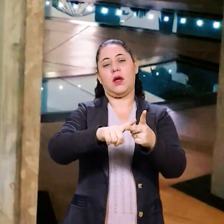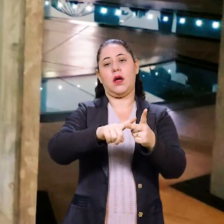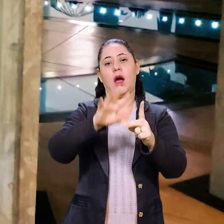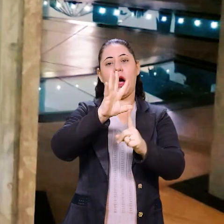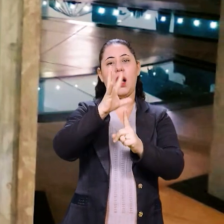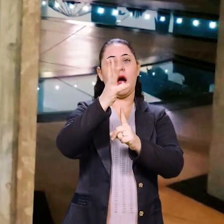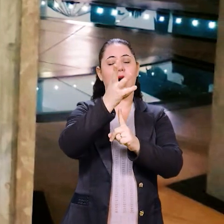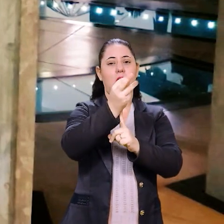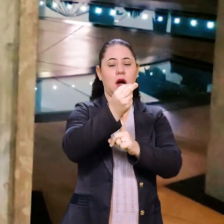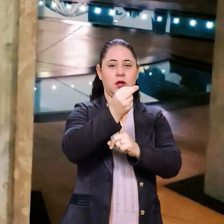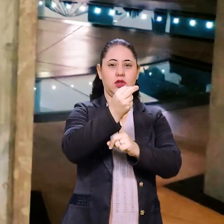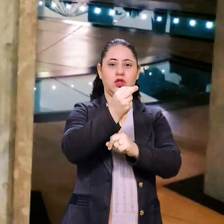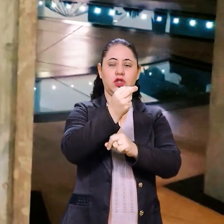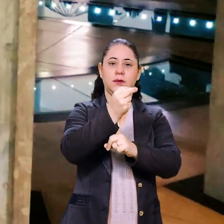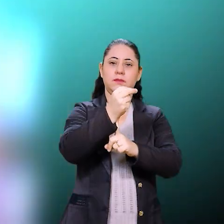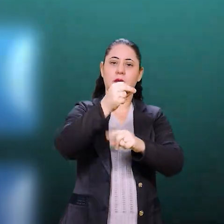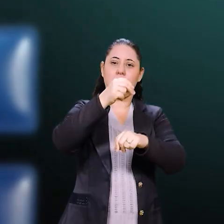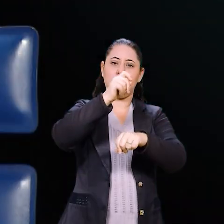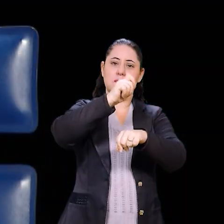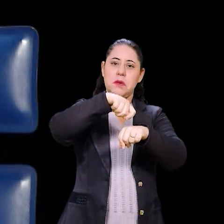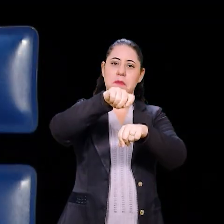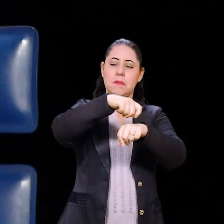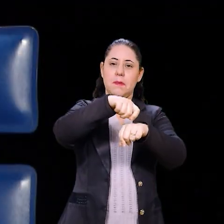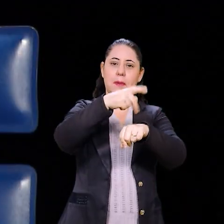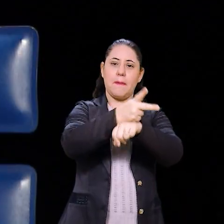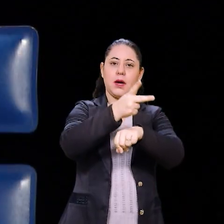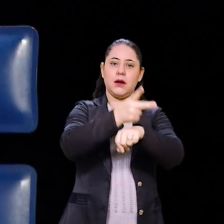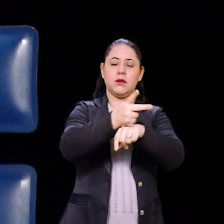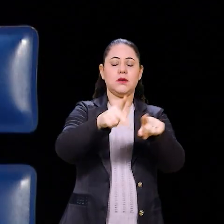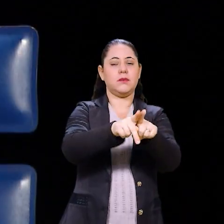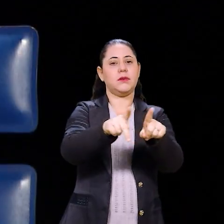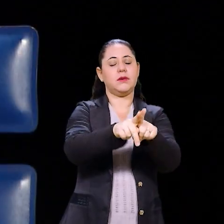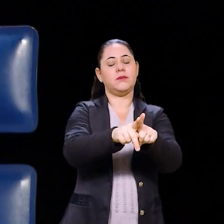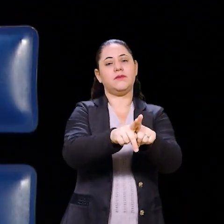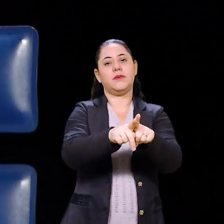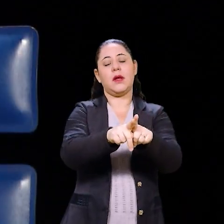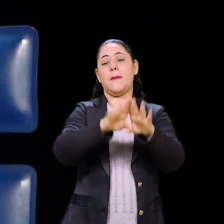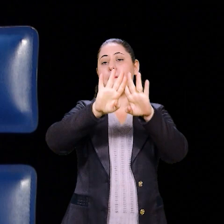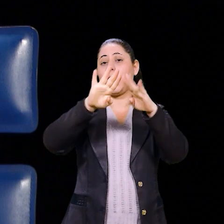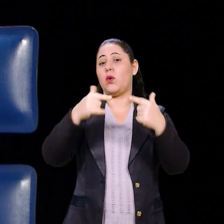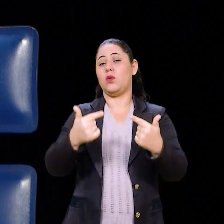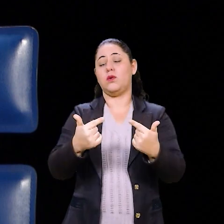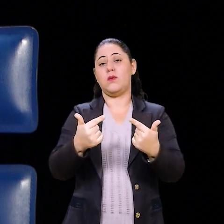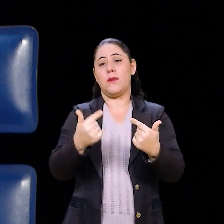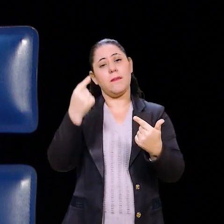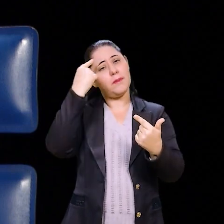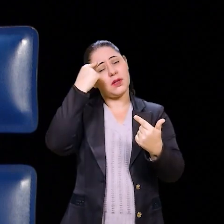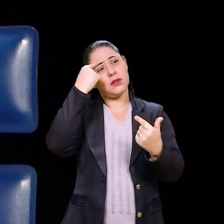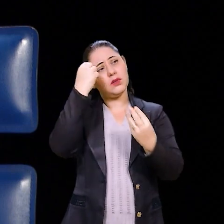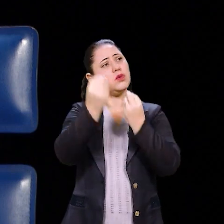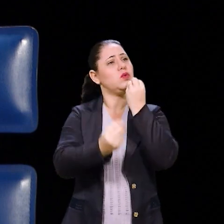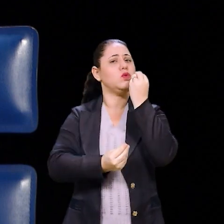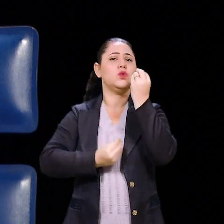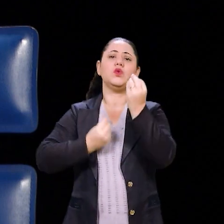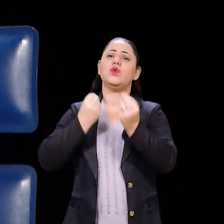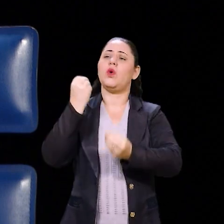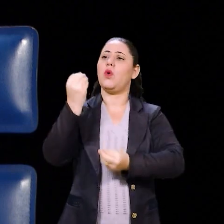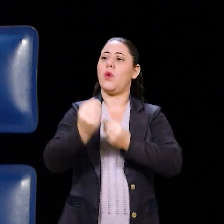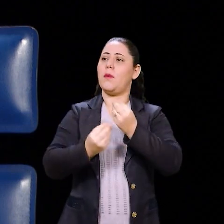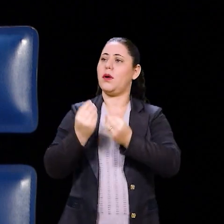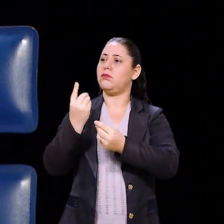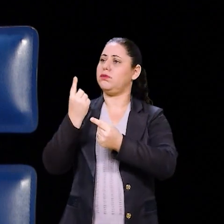das artes rupestres que nos trouxeram até aqui, seja da biologia. Então, realmente, é pensando como